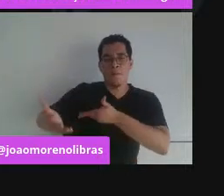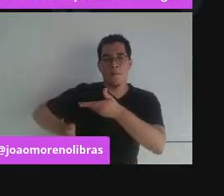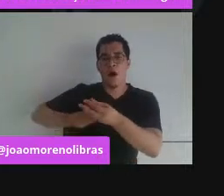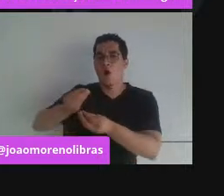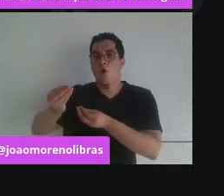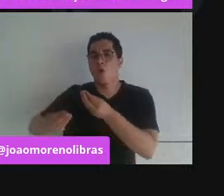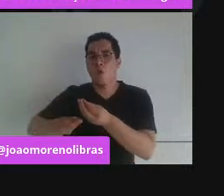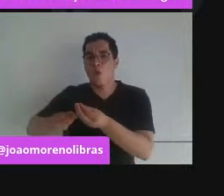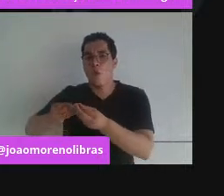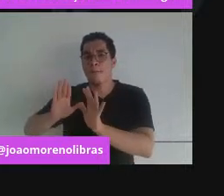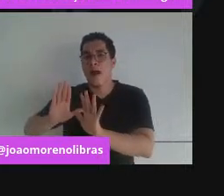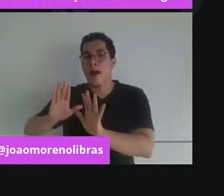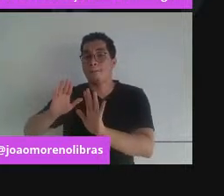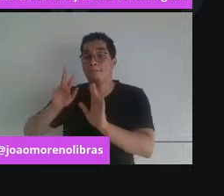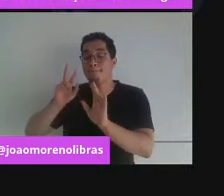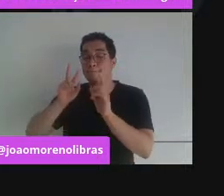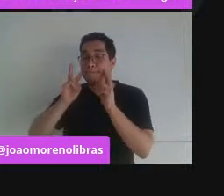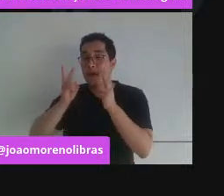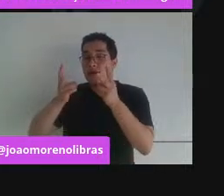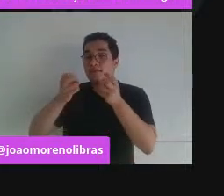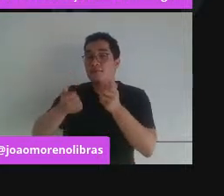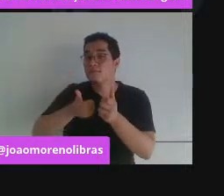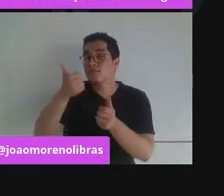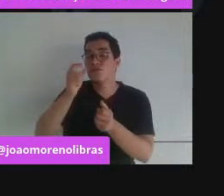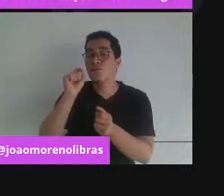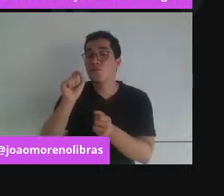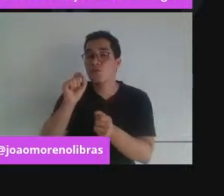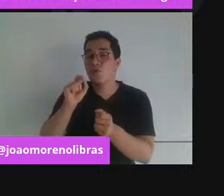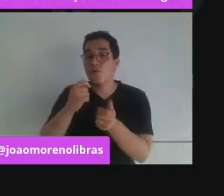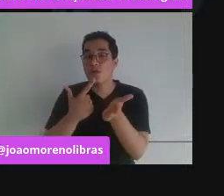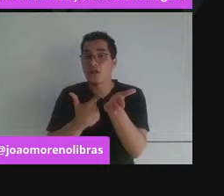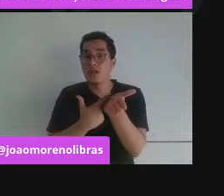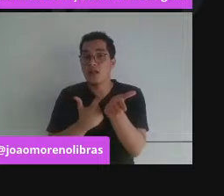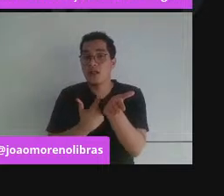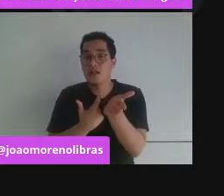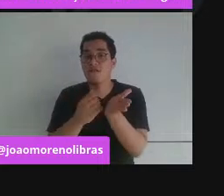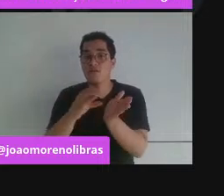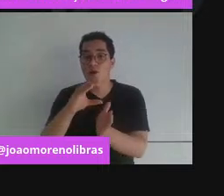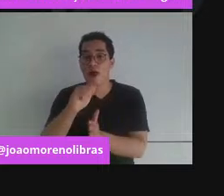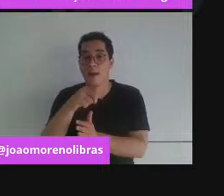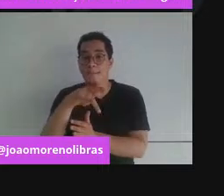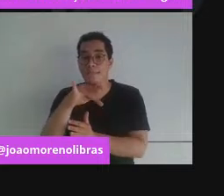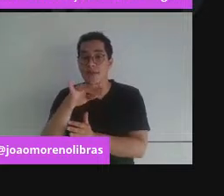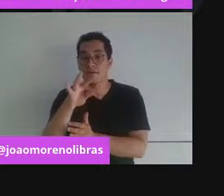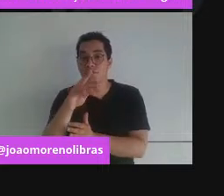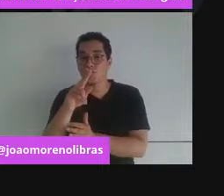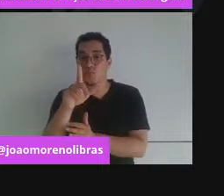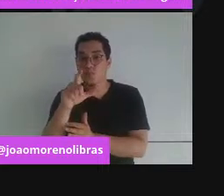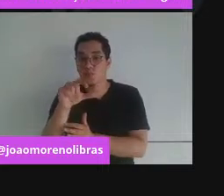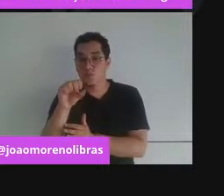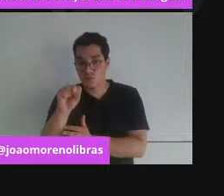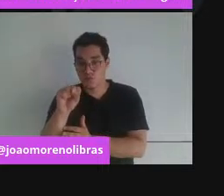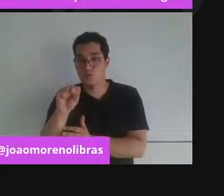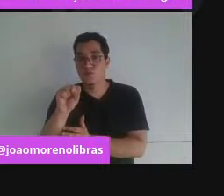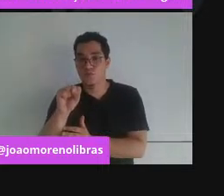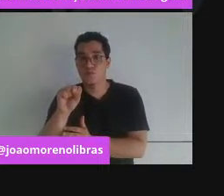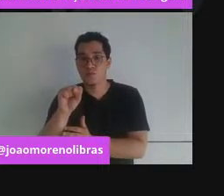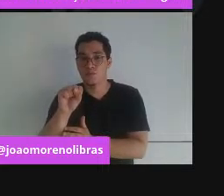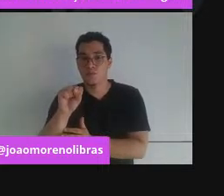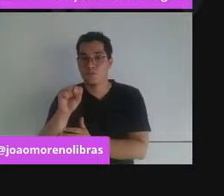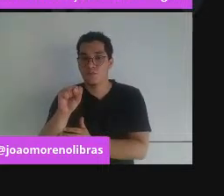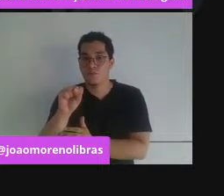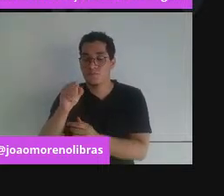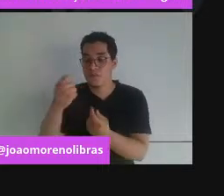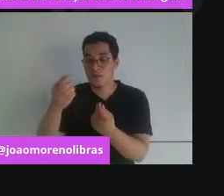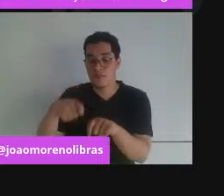como o PDV de locutor enunciador, primeiro, de comentários online. Esses comentários online, eles